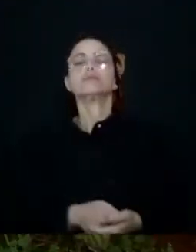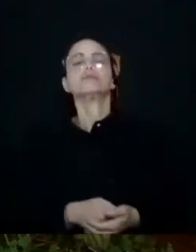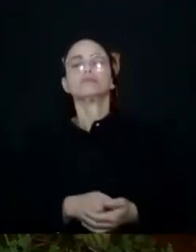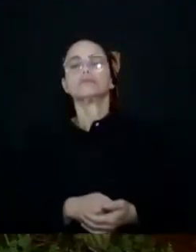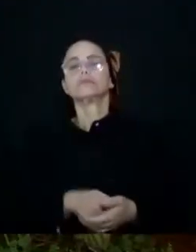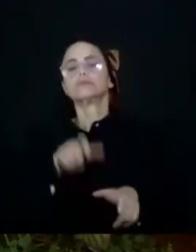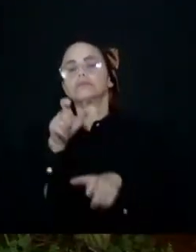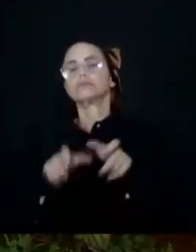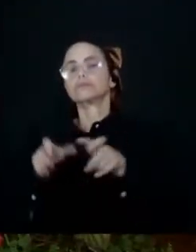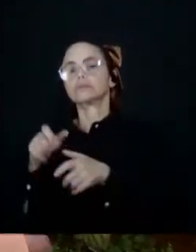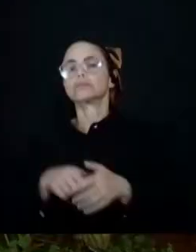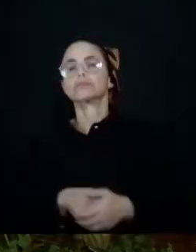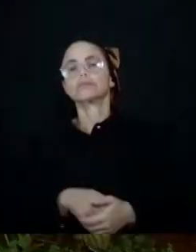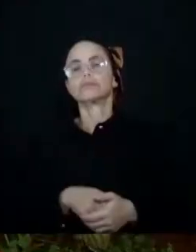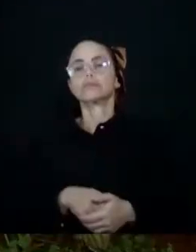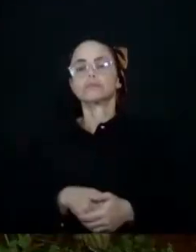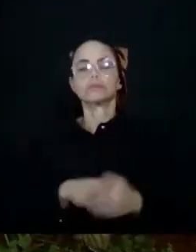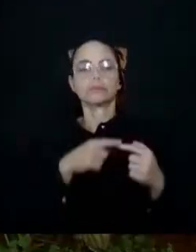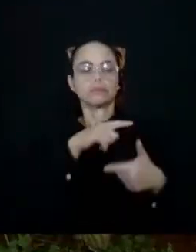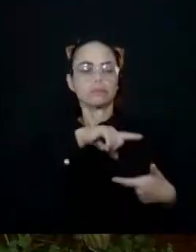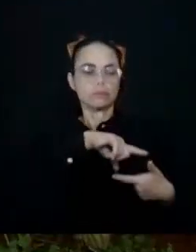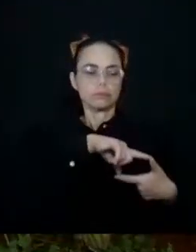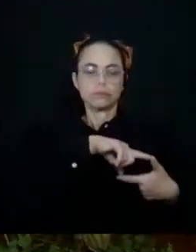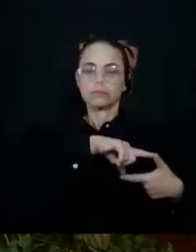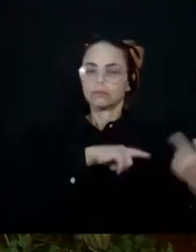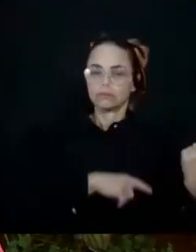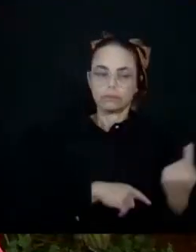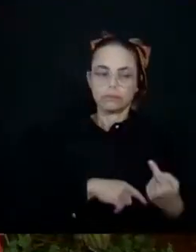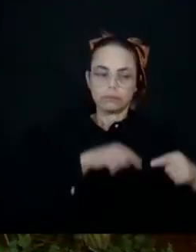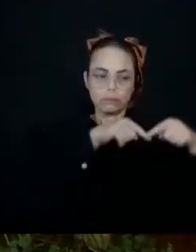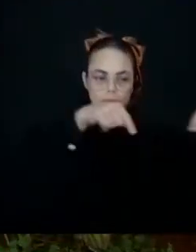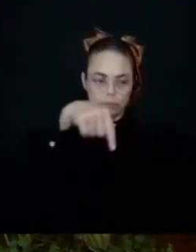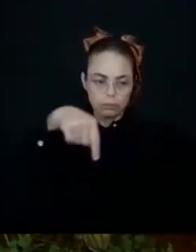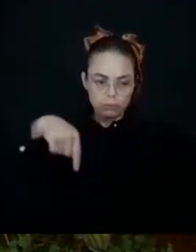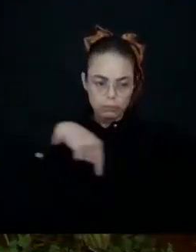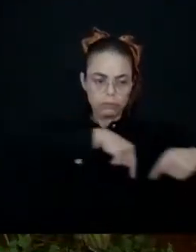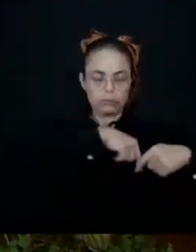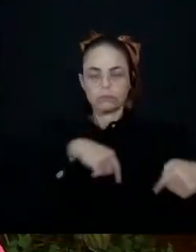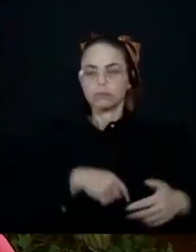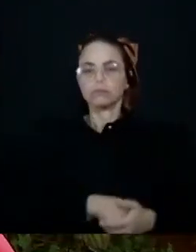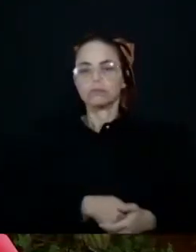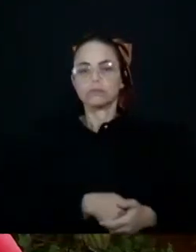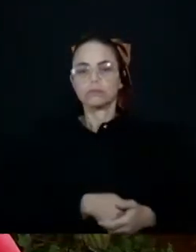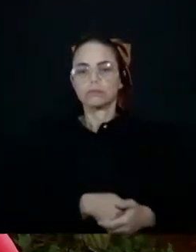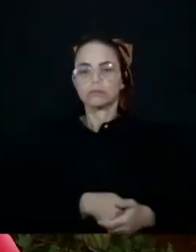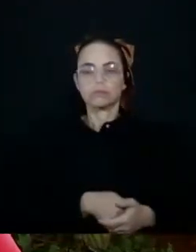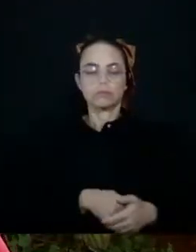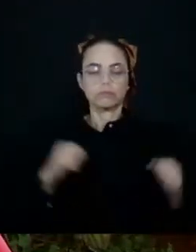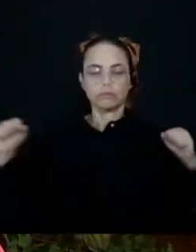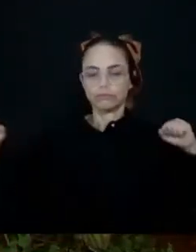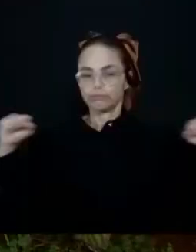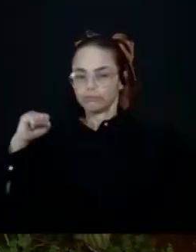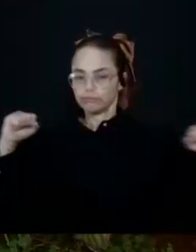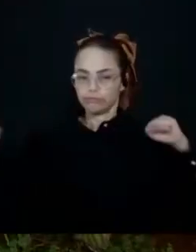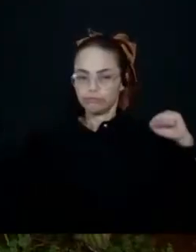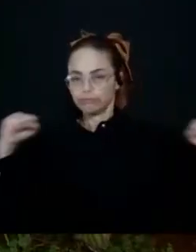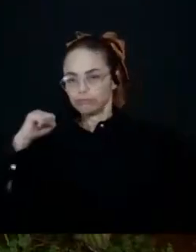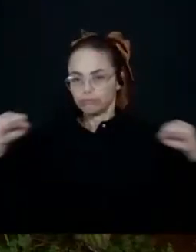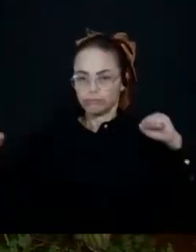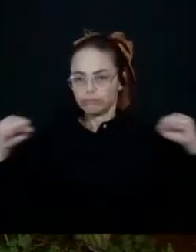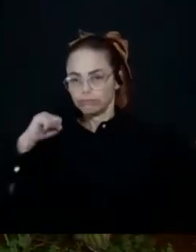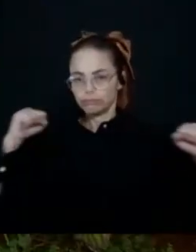então que ela procure ficar mais no quarto dela, que não compartilhe toalha, principalmente a gente